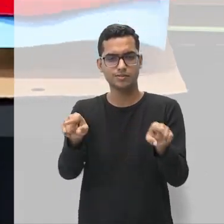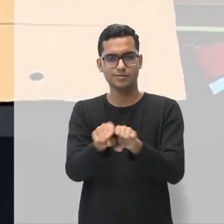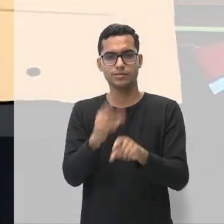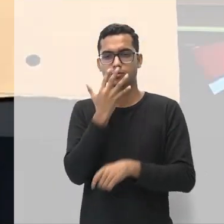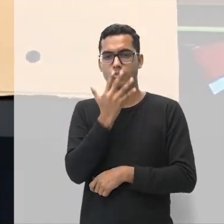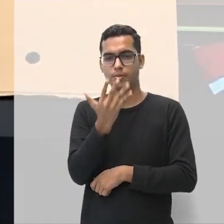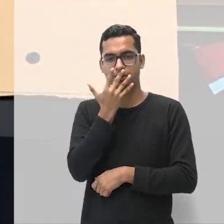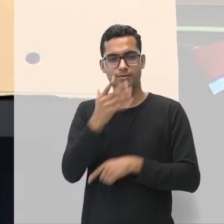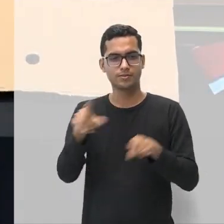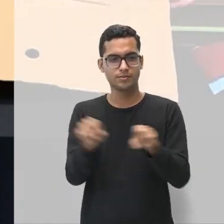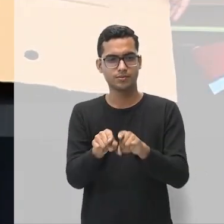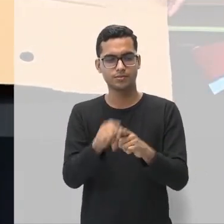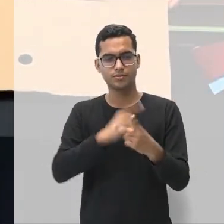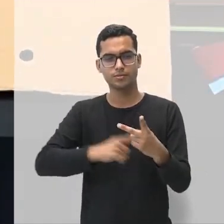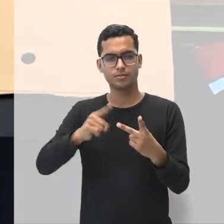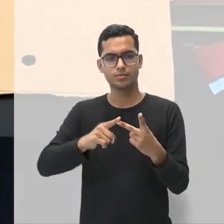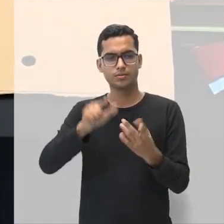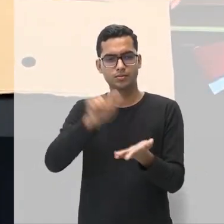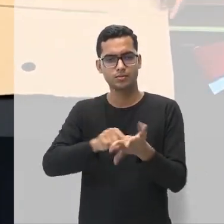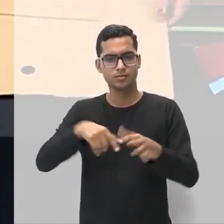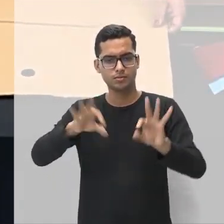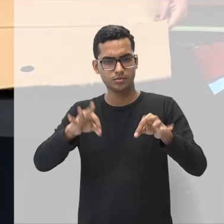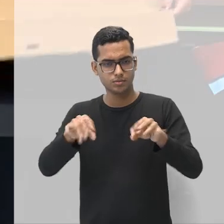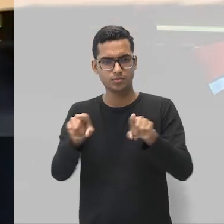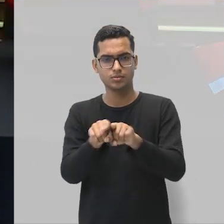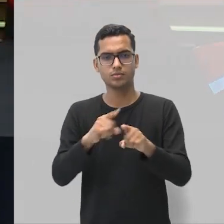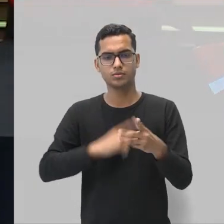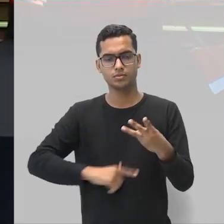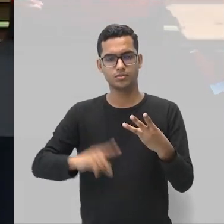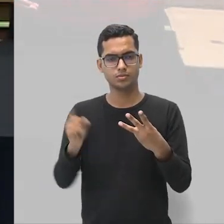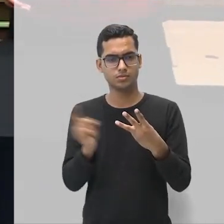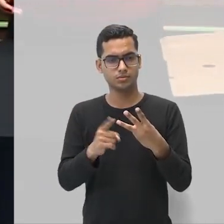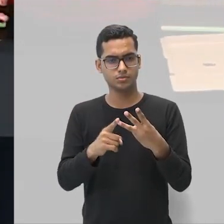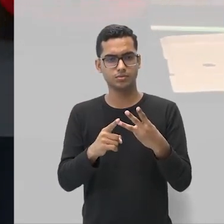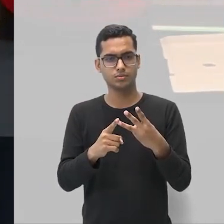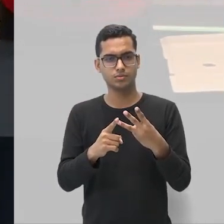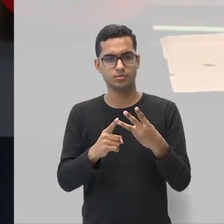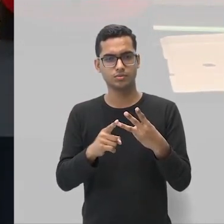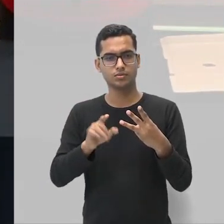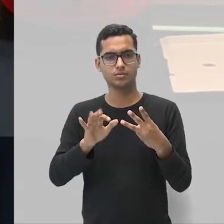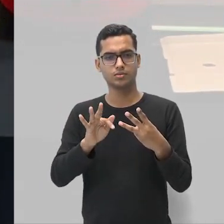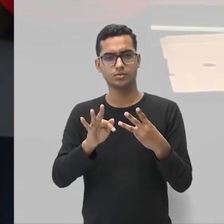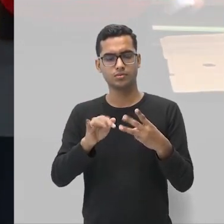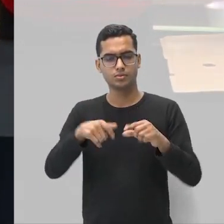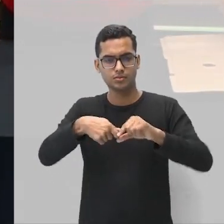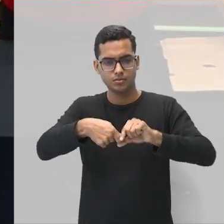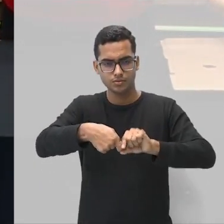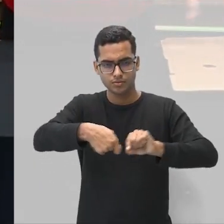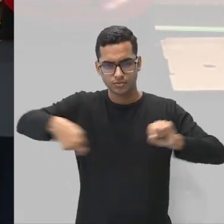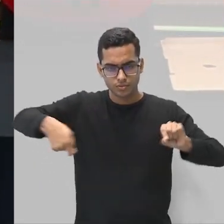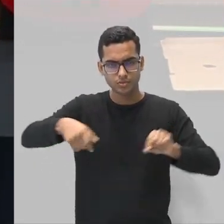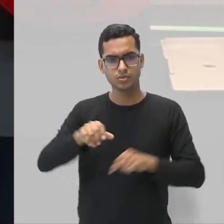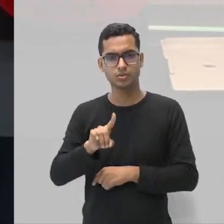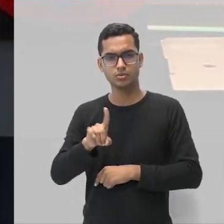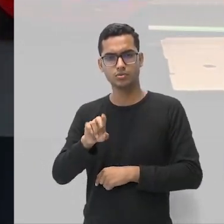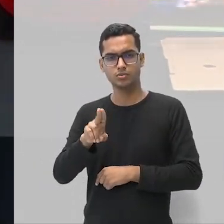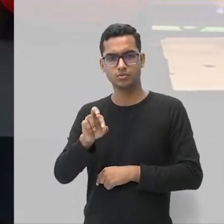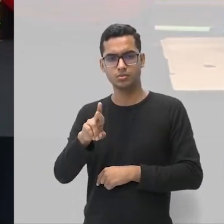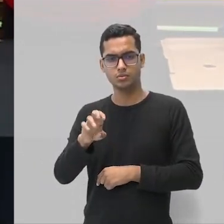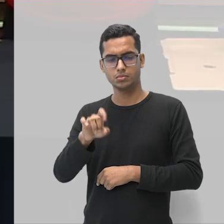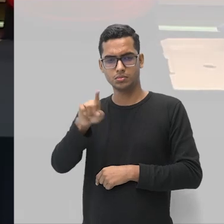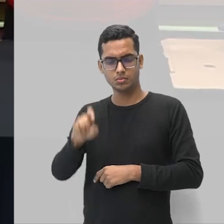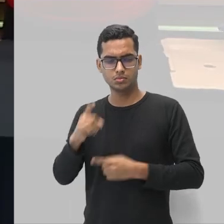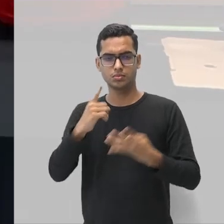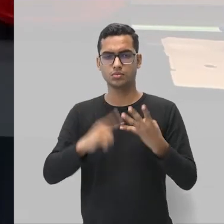coloridos, papelão, que é para nossa base, né, do jogo de argolas, fita durex, tesoura,